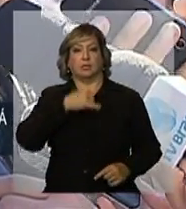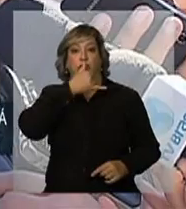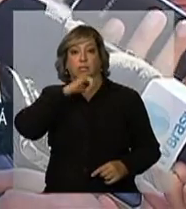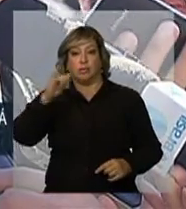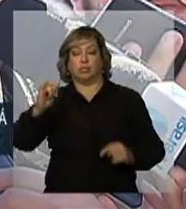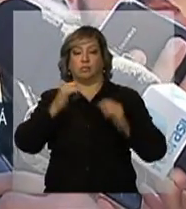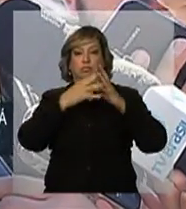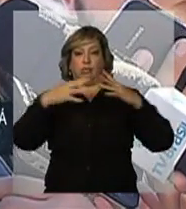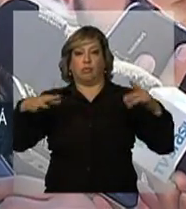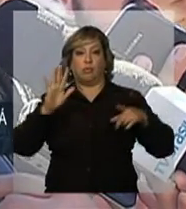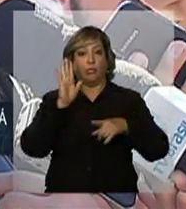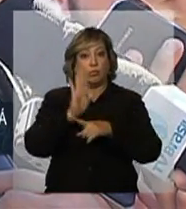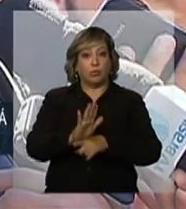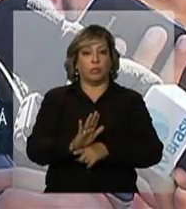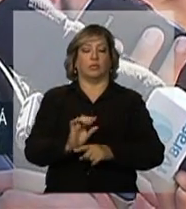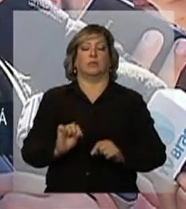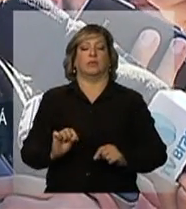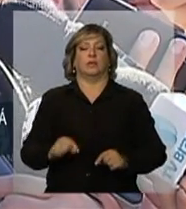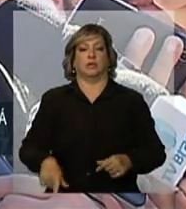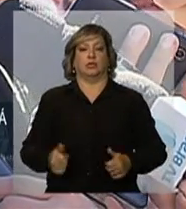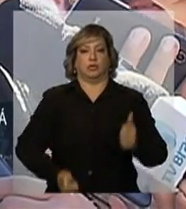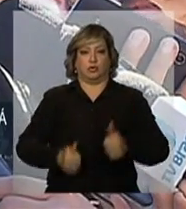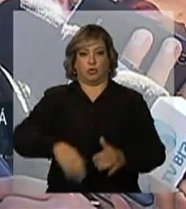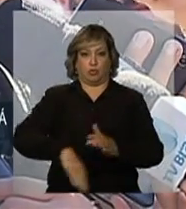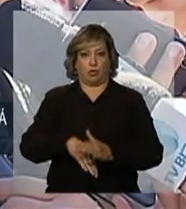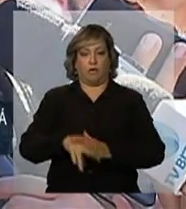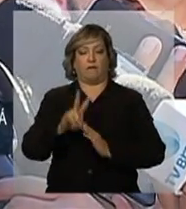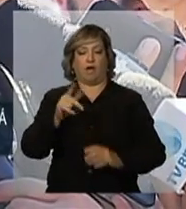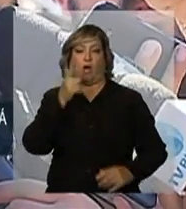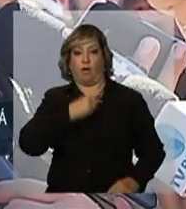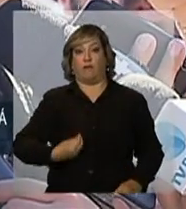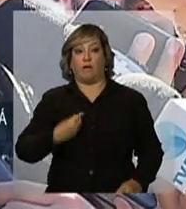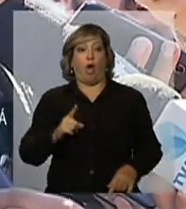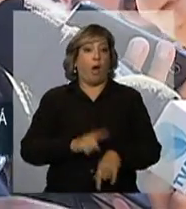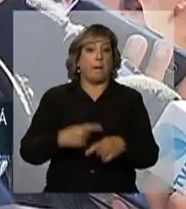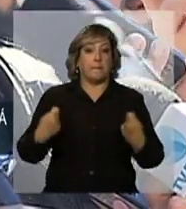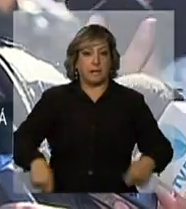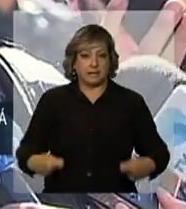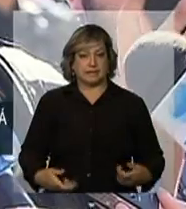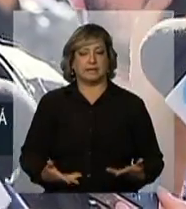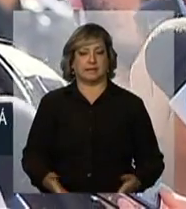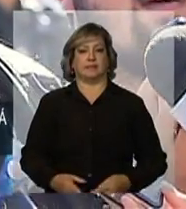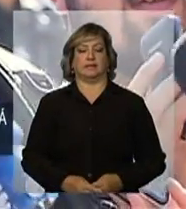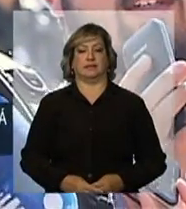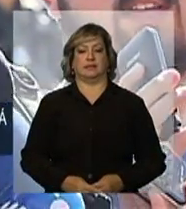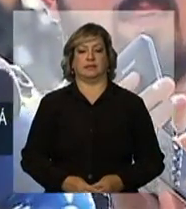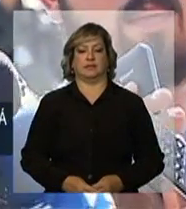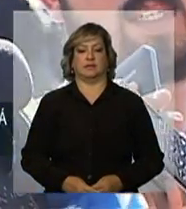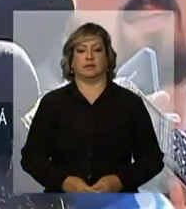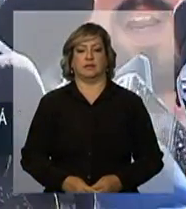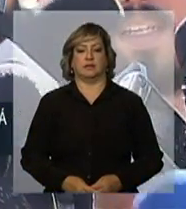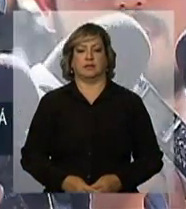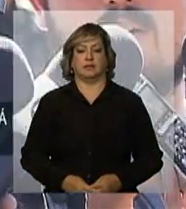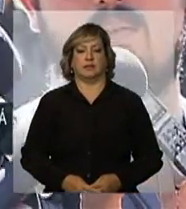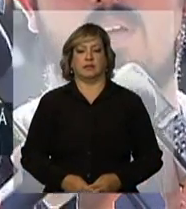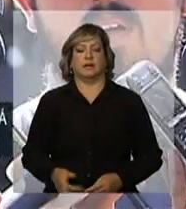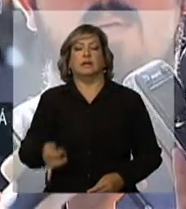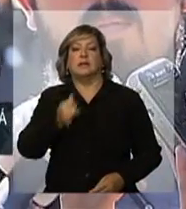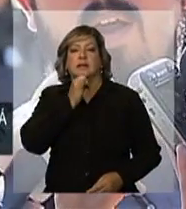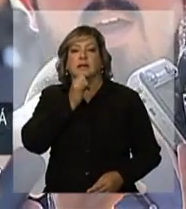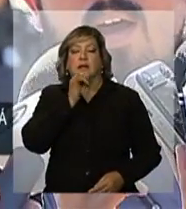necessária à realização do jogo será efetiva na hora que precisar. Quer dizer, o senhor falou que parte da... também é uma